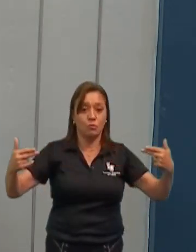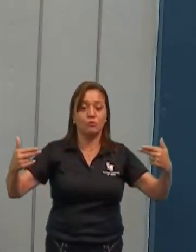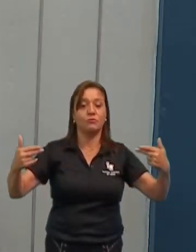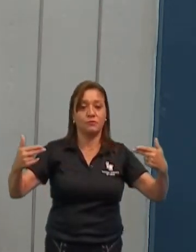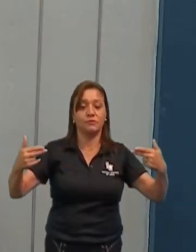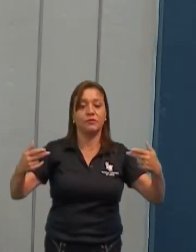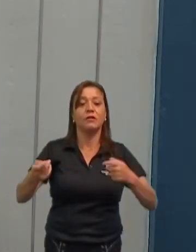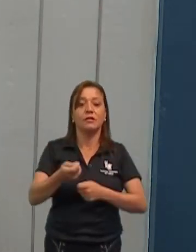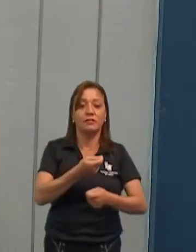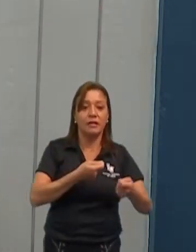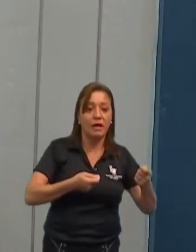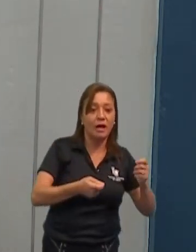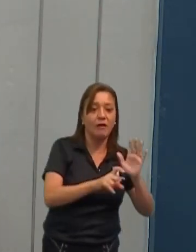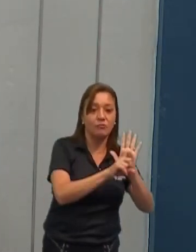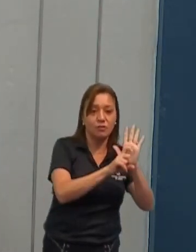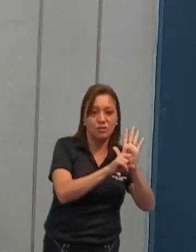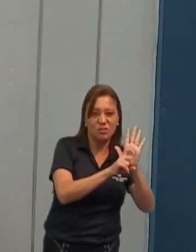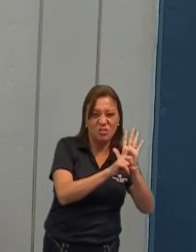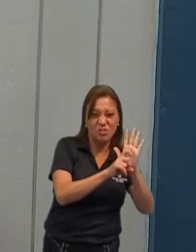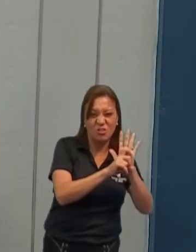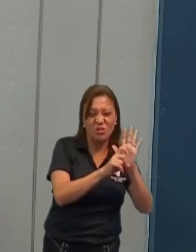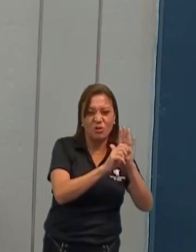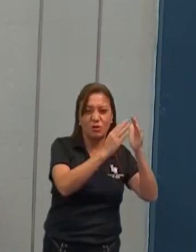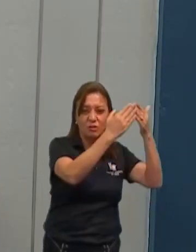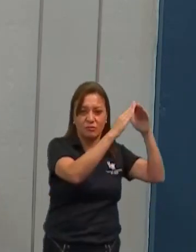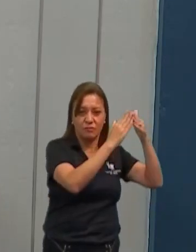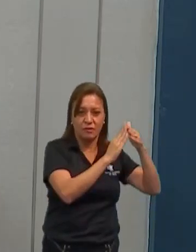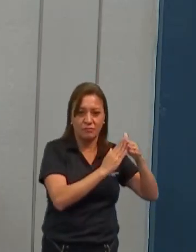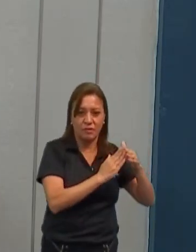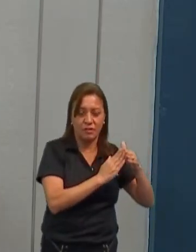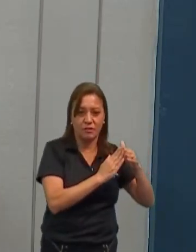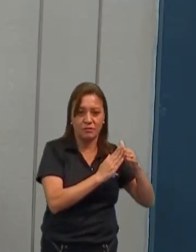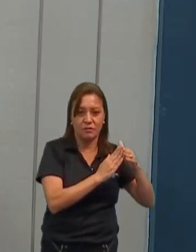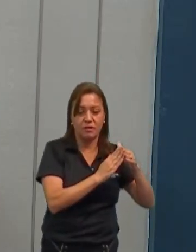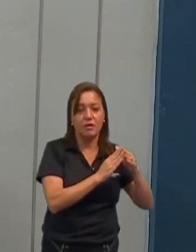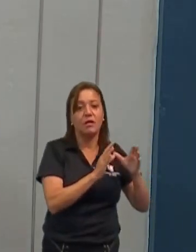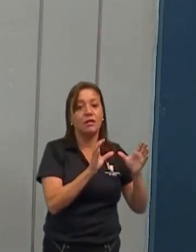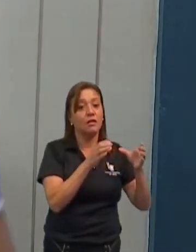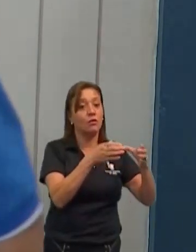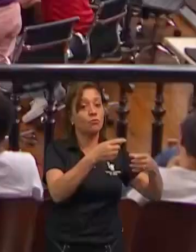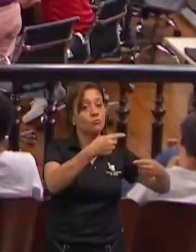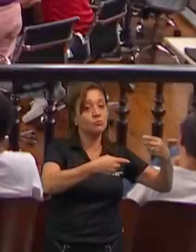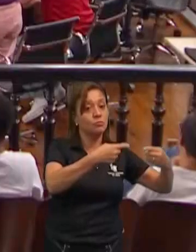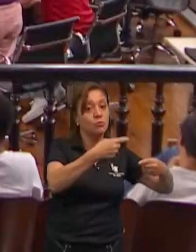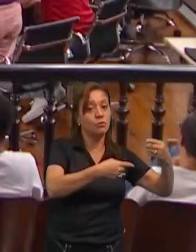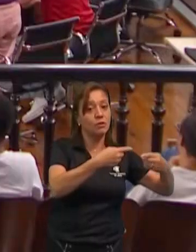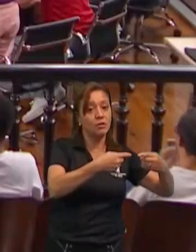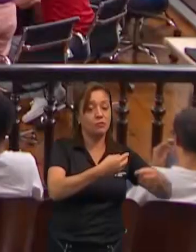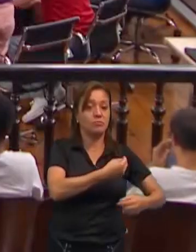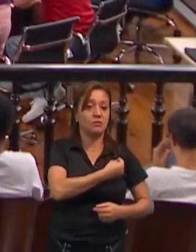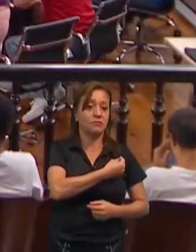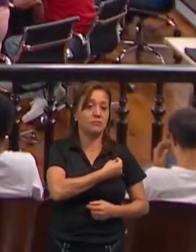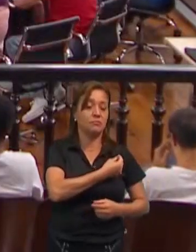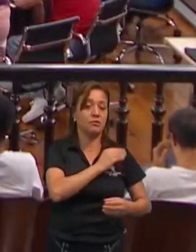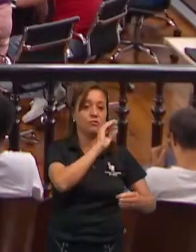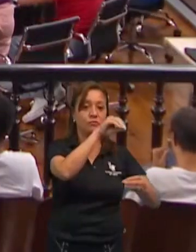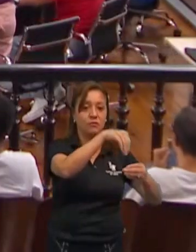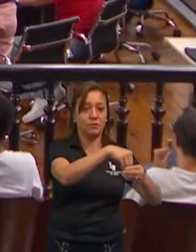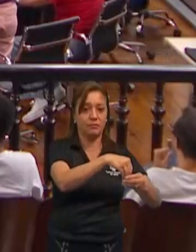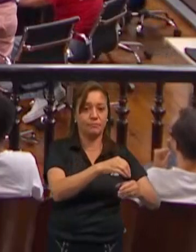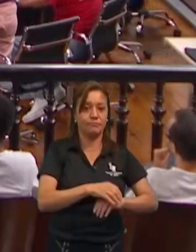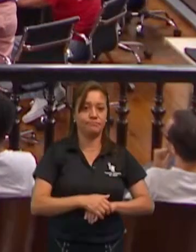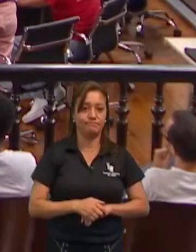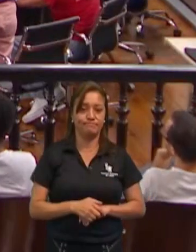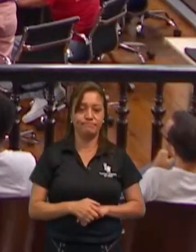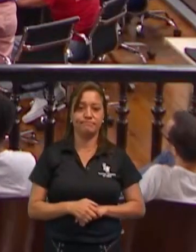armas ilegais no morro, né? E alguns partidos aliados aí e nada fazem. Pela ordem, presidente. Só lembrando, o